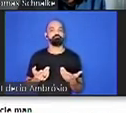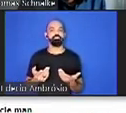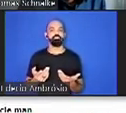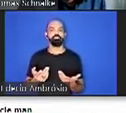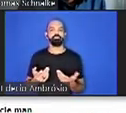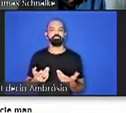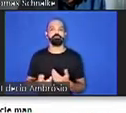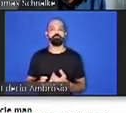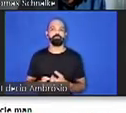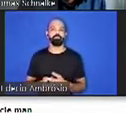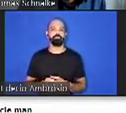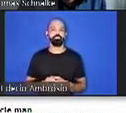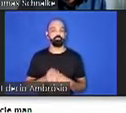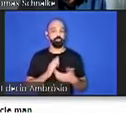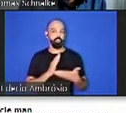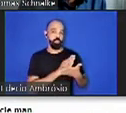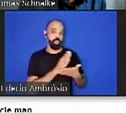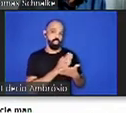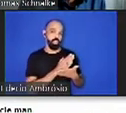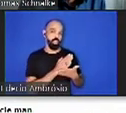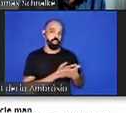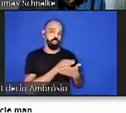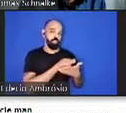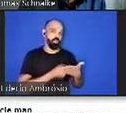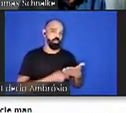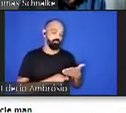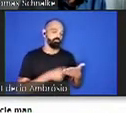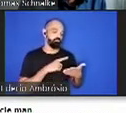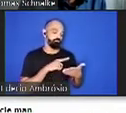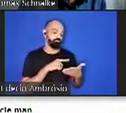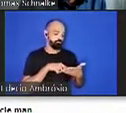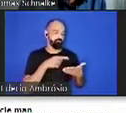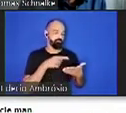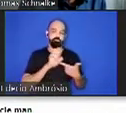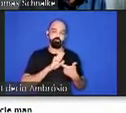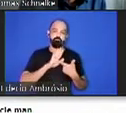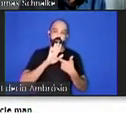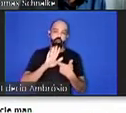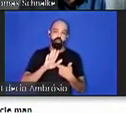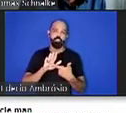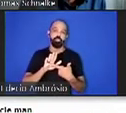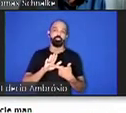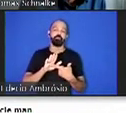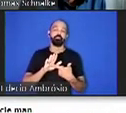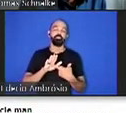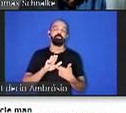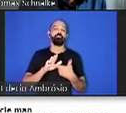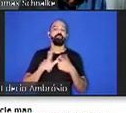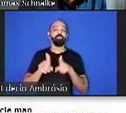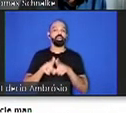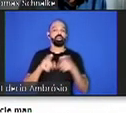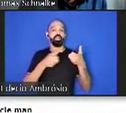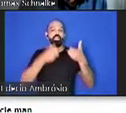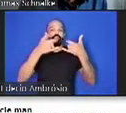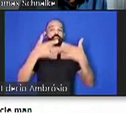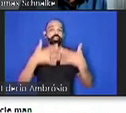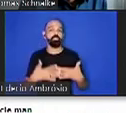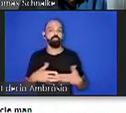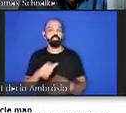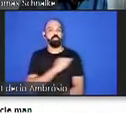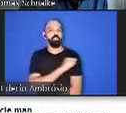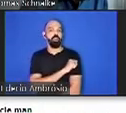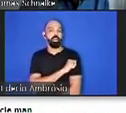no livro, o texto está ilustrado aqui e também descrito o que os alunos